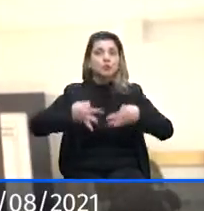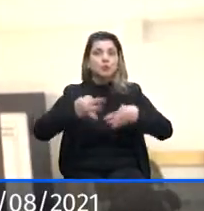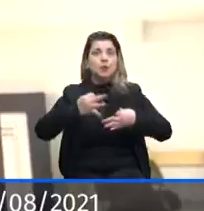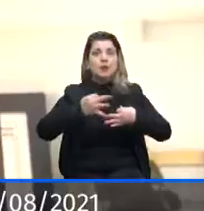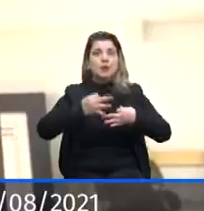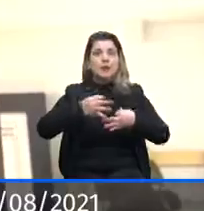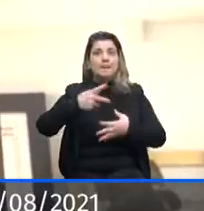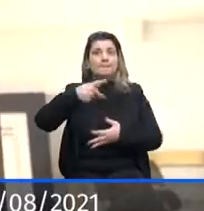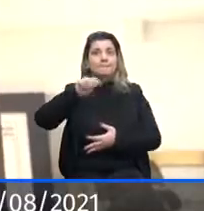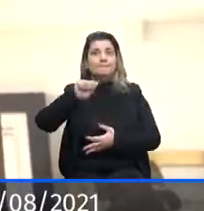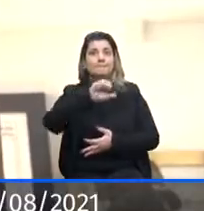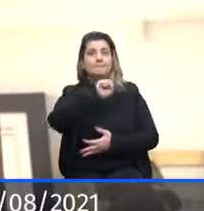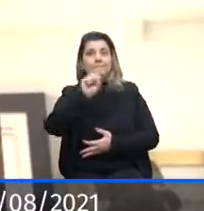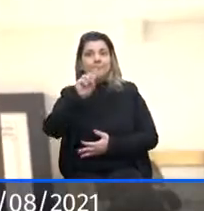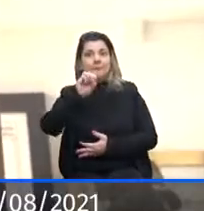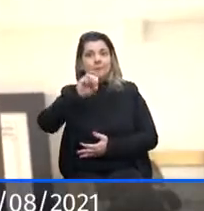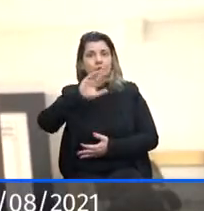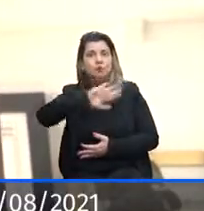outras providências.